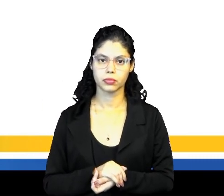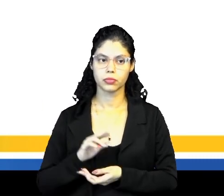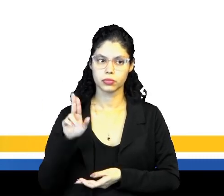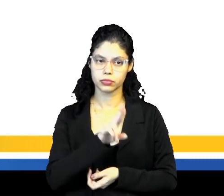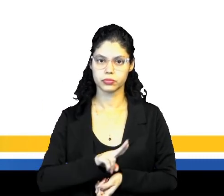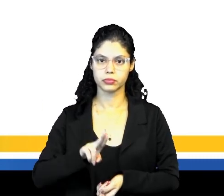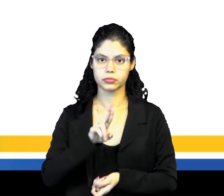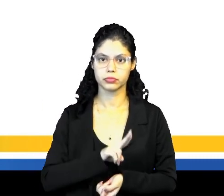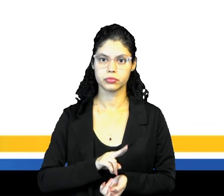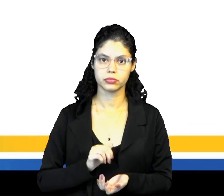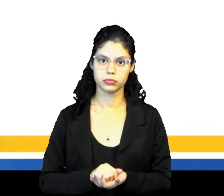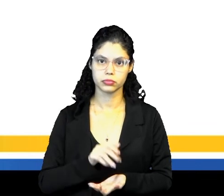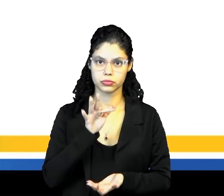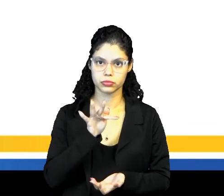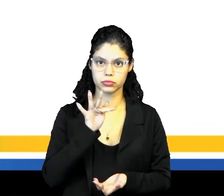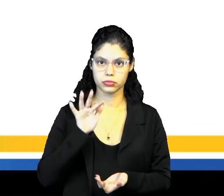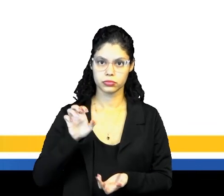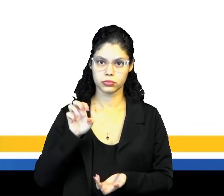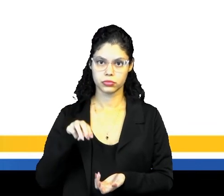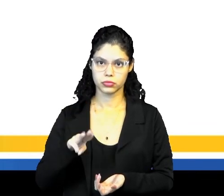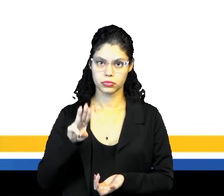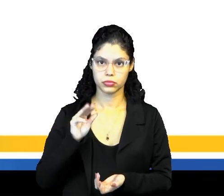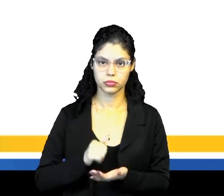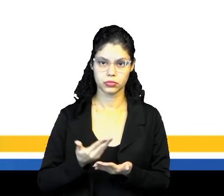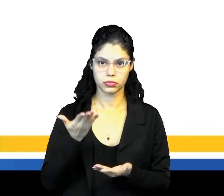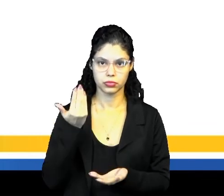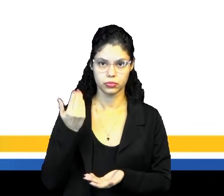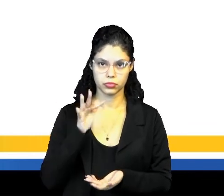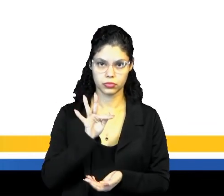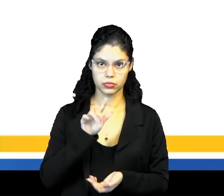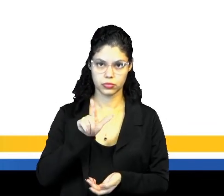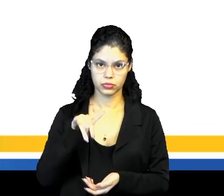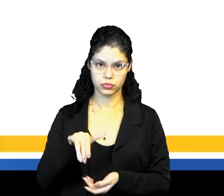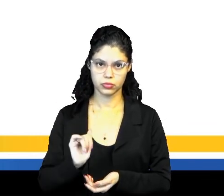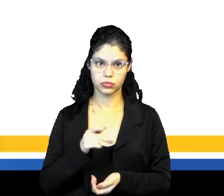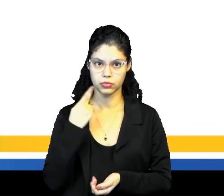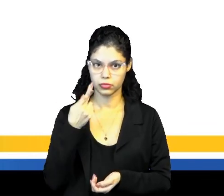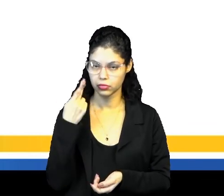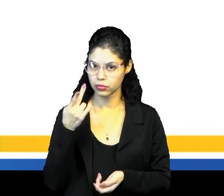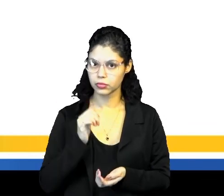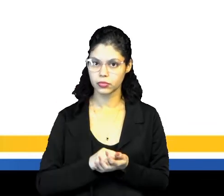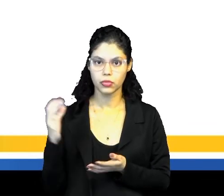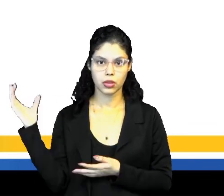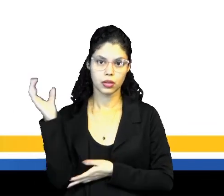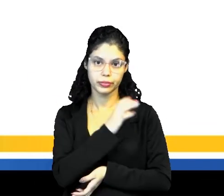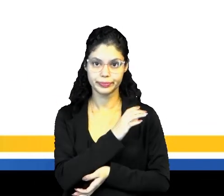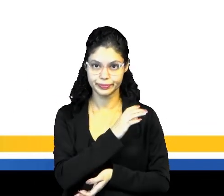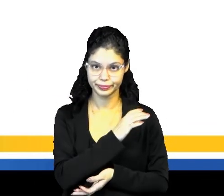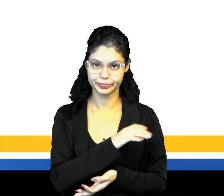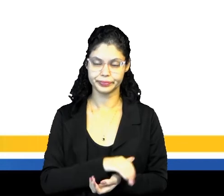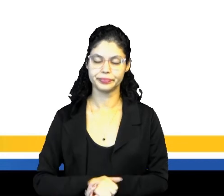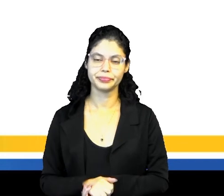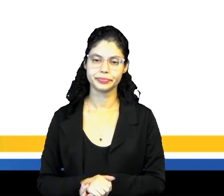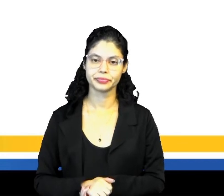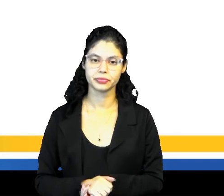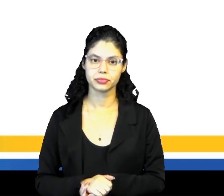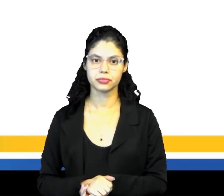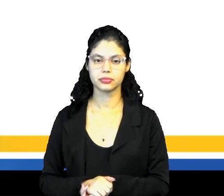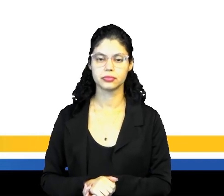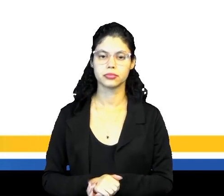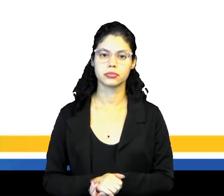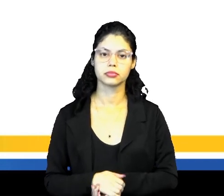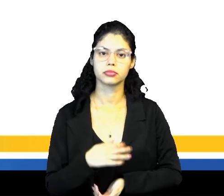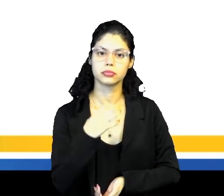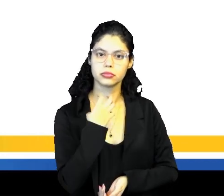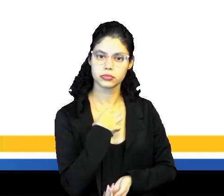Ele usa ali o verbo flew, né, o passado do verbo fly, para dizer que o tempo passou voando, ok?